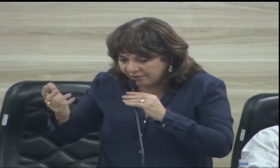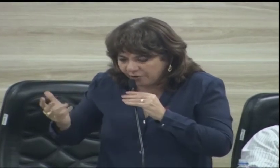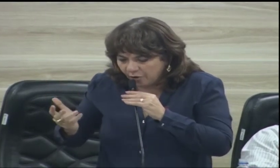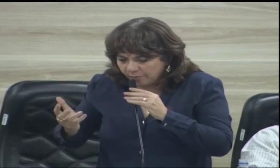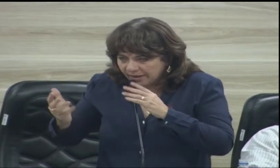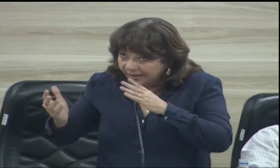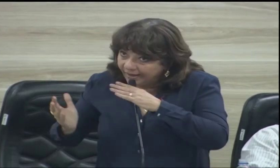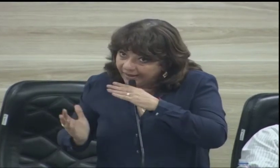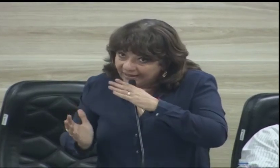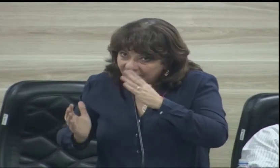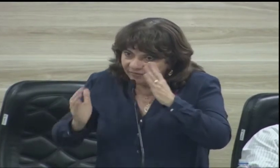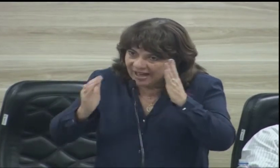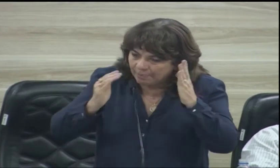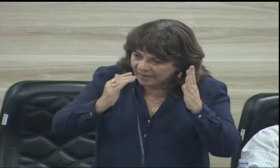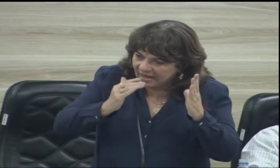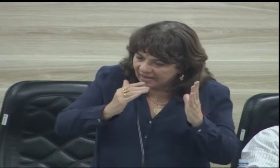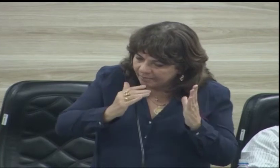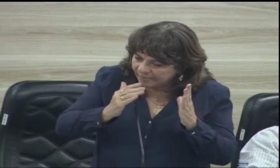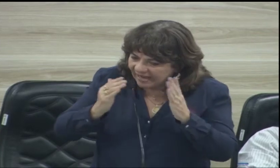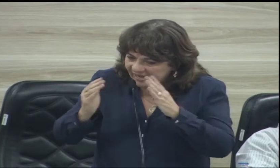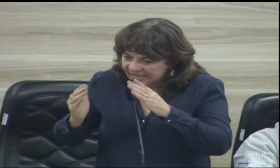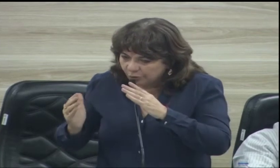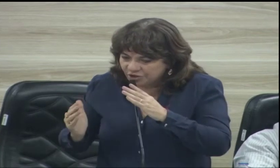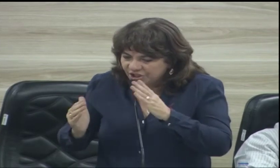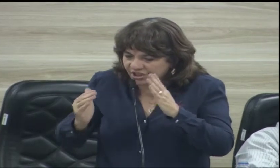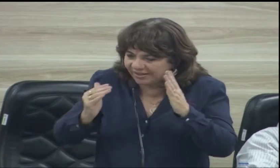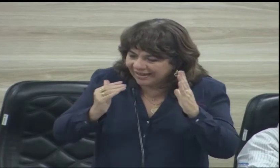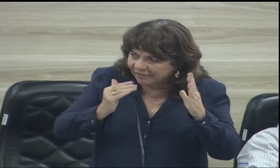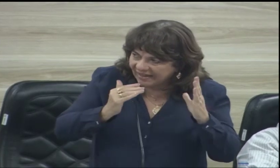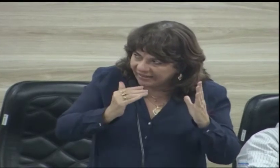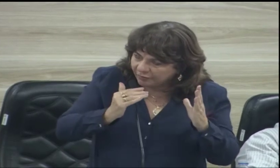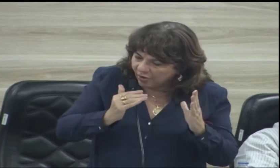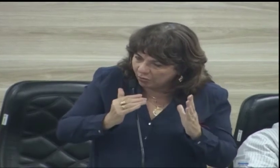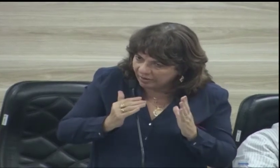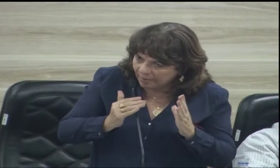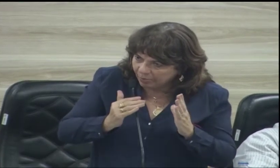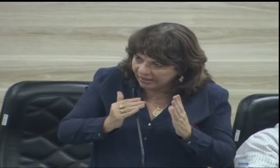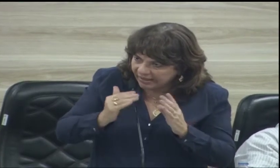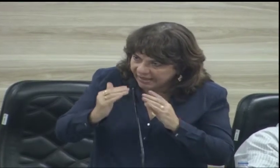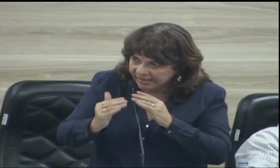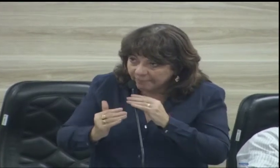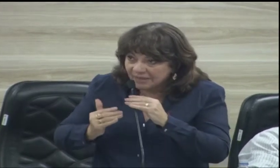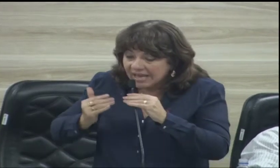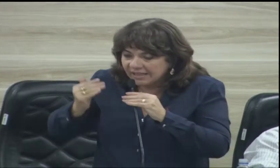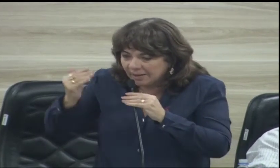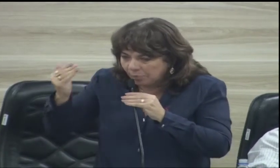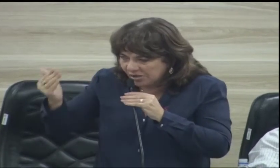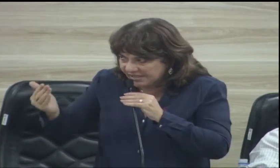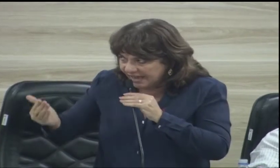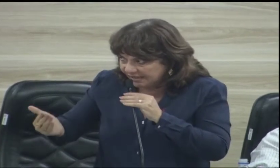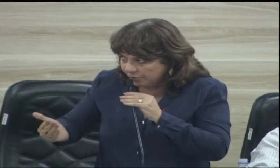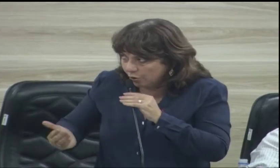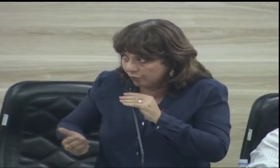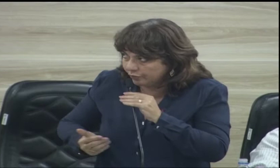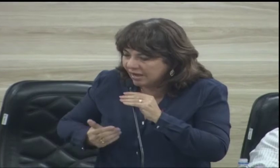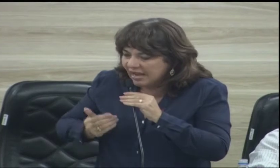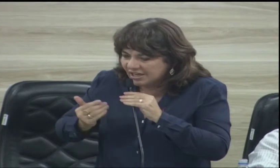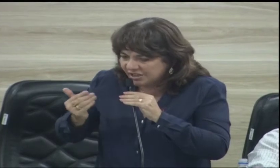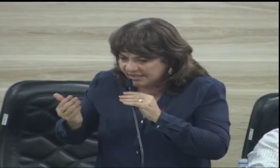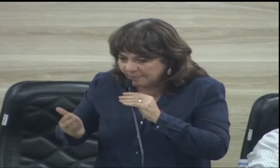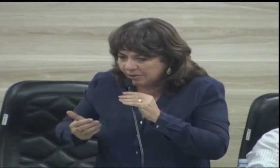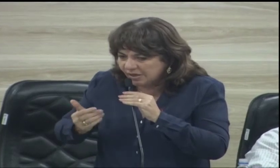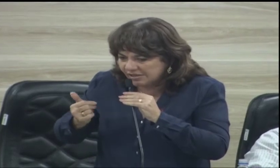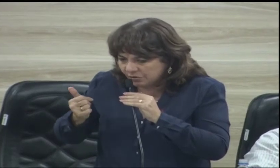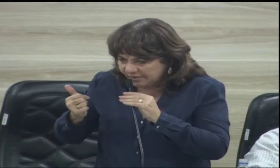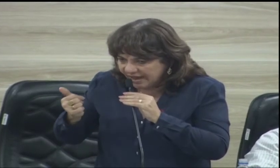fazer a reforma e levar para essa logística de levar de volta para a policlínica e depois sair de novo, a